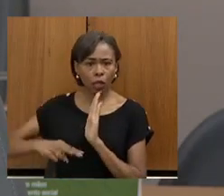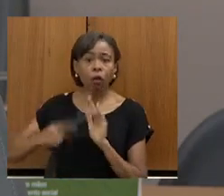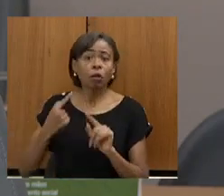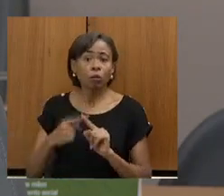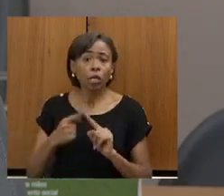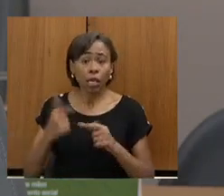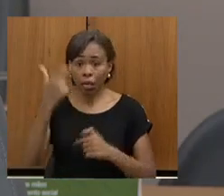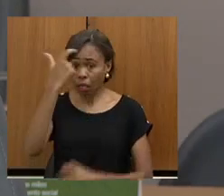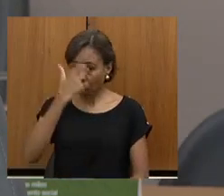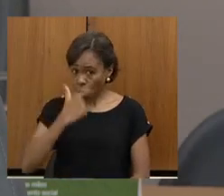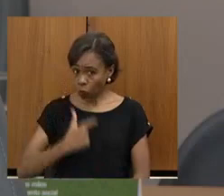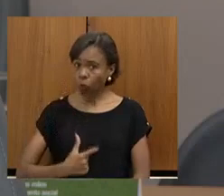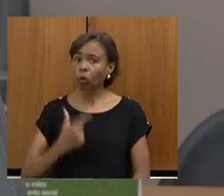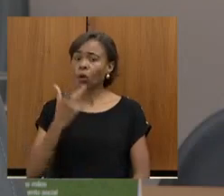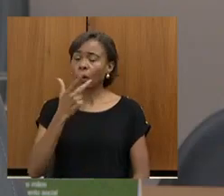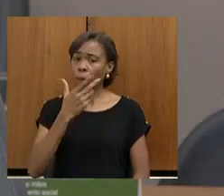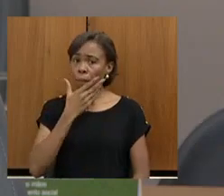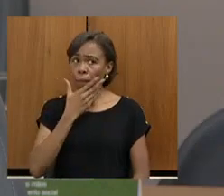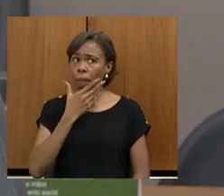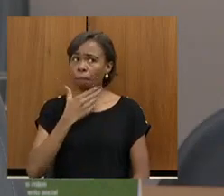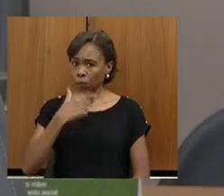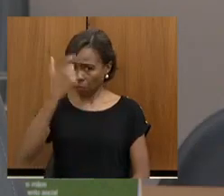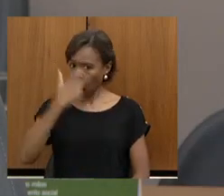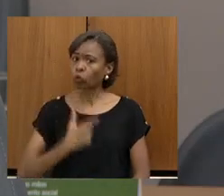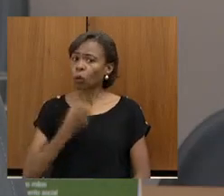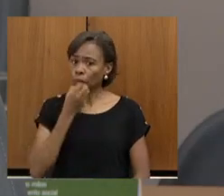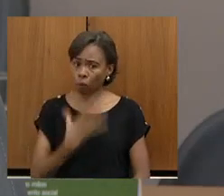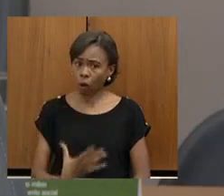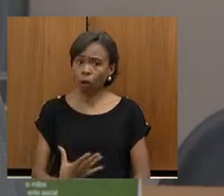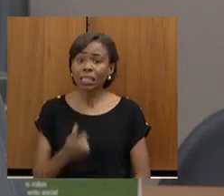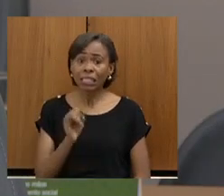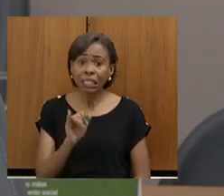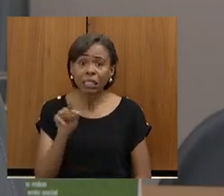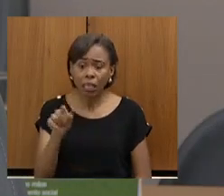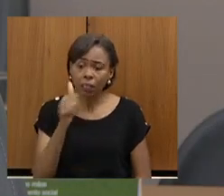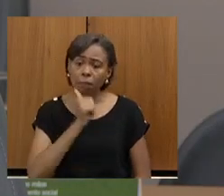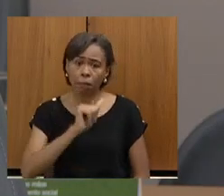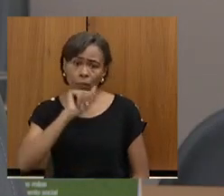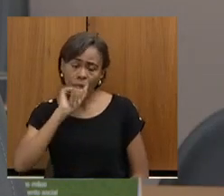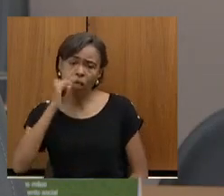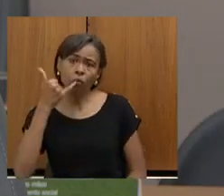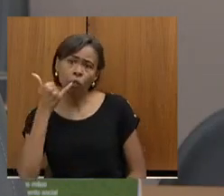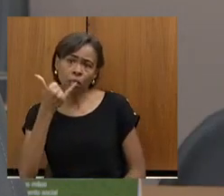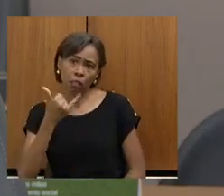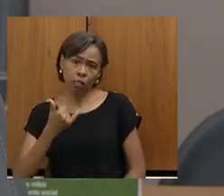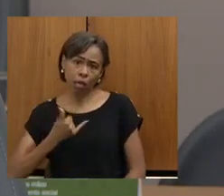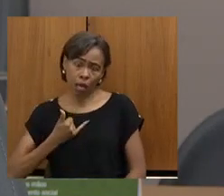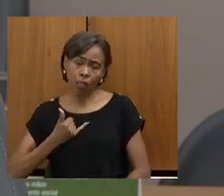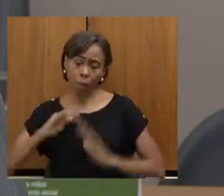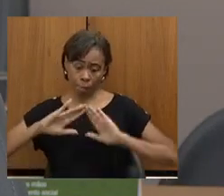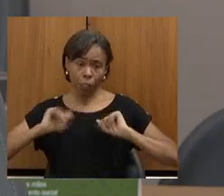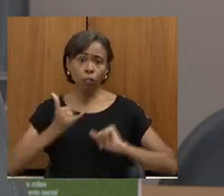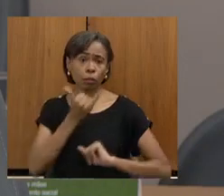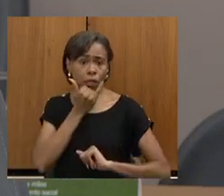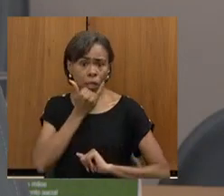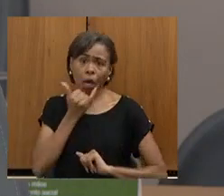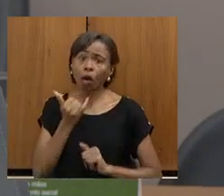uma pessoa boa. Se essa mãe tivesse me ligado e pedido perdão, as coisas poderiam ter sido até diferentes.